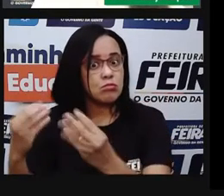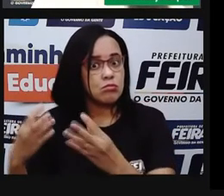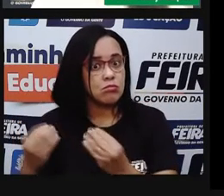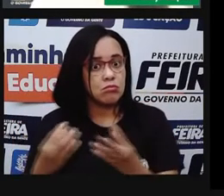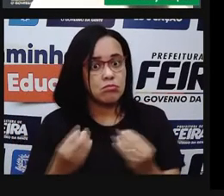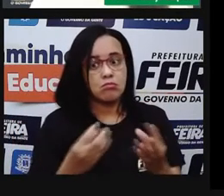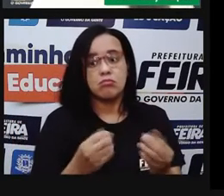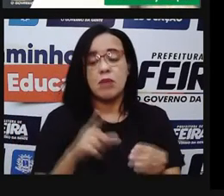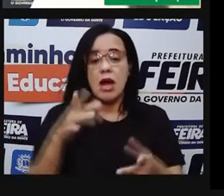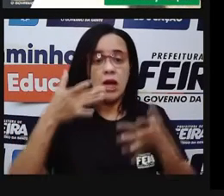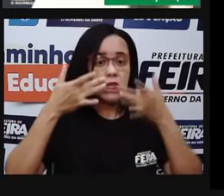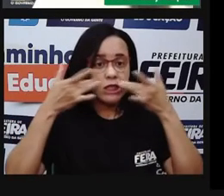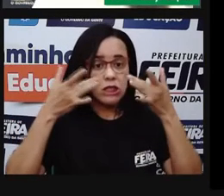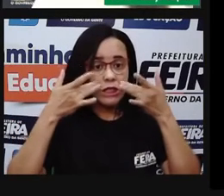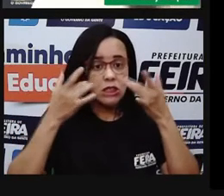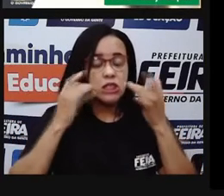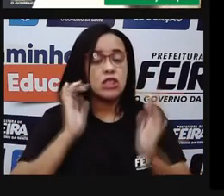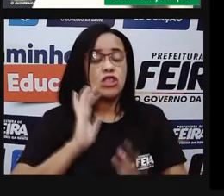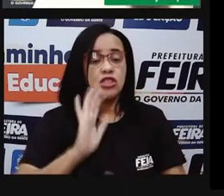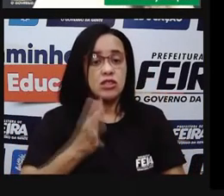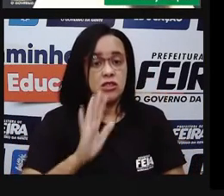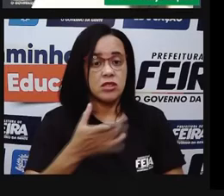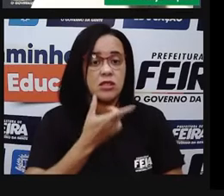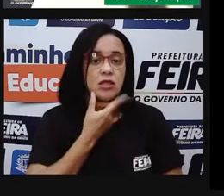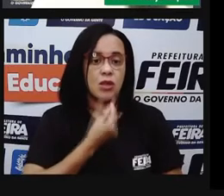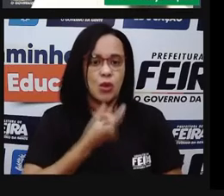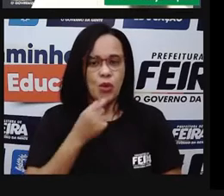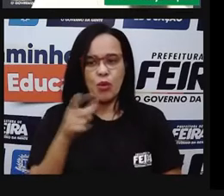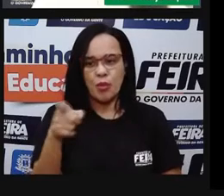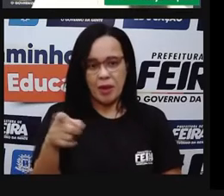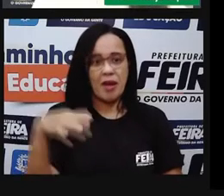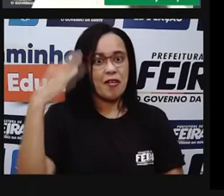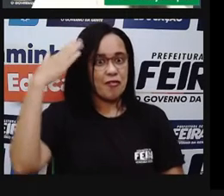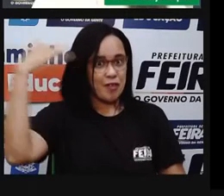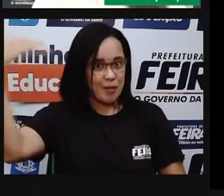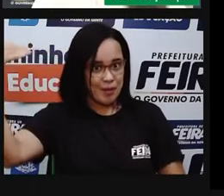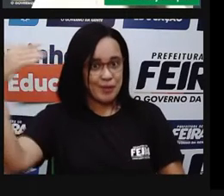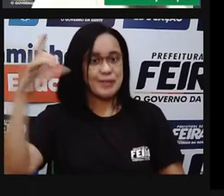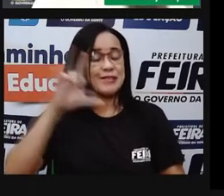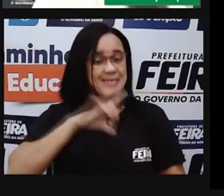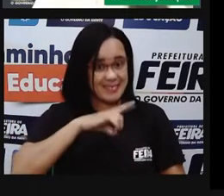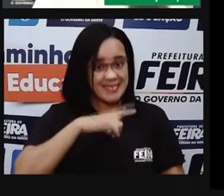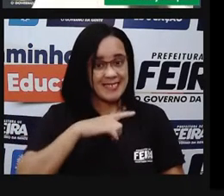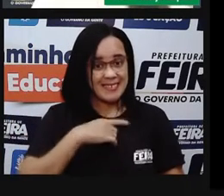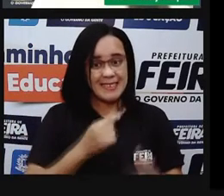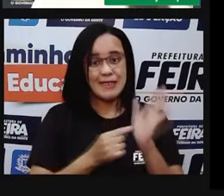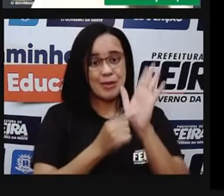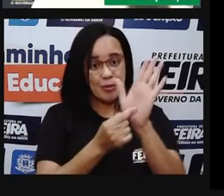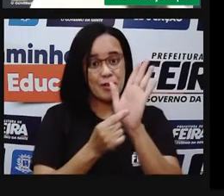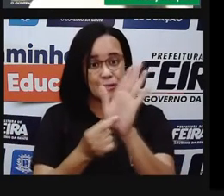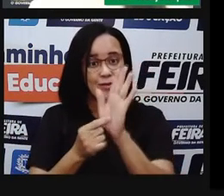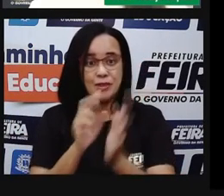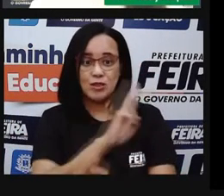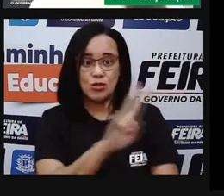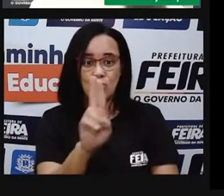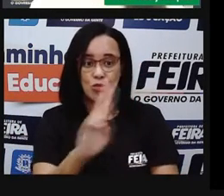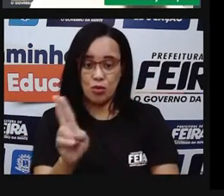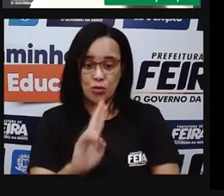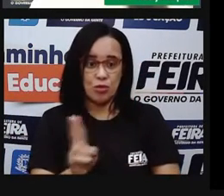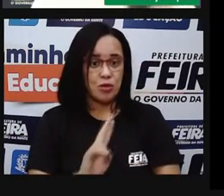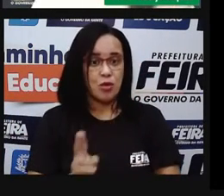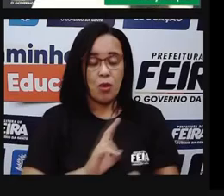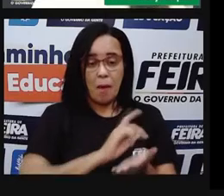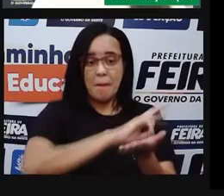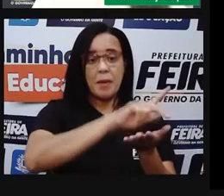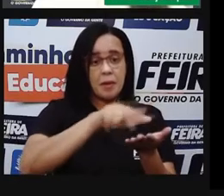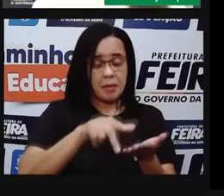quantas peças, quanta arte o nosso querido Roberval está trazendo para a gente, né? Ele também, como